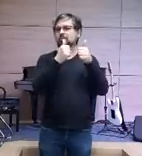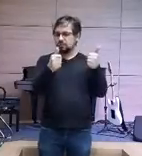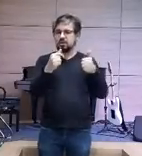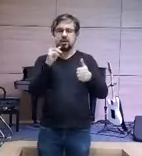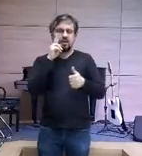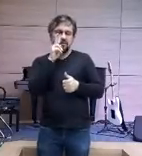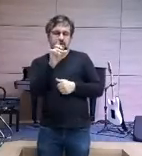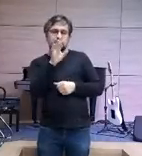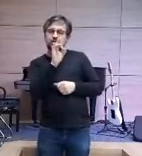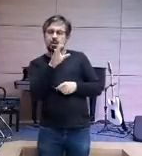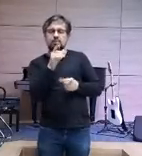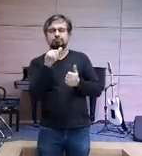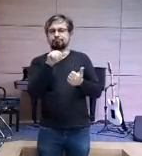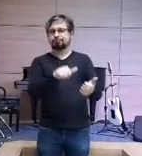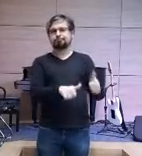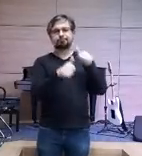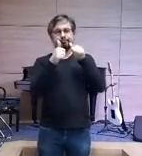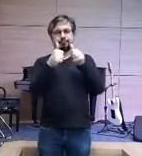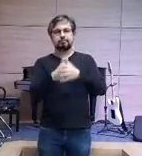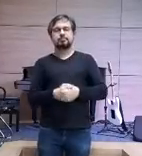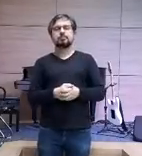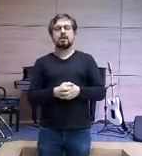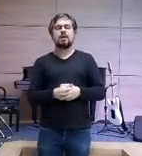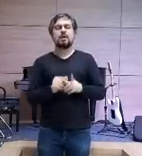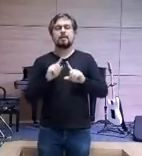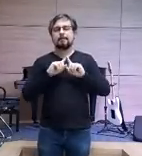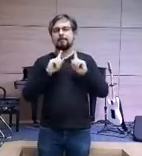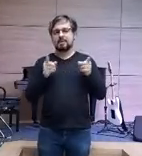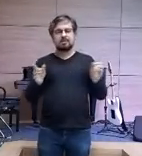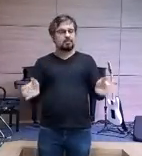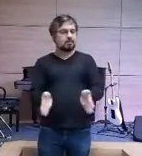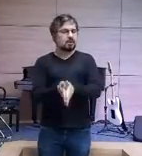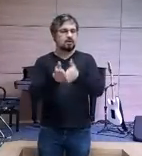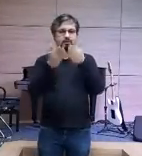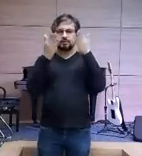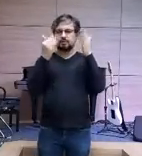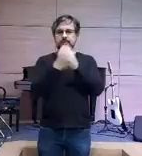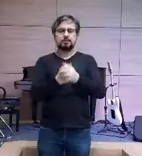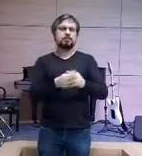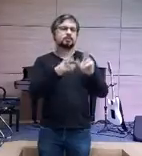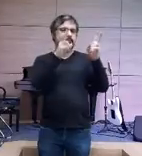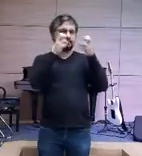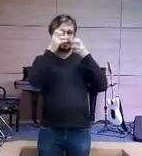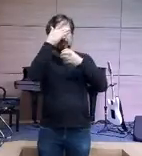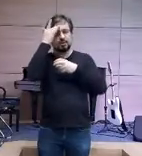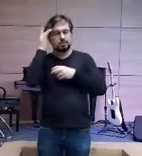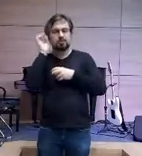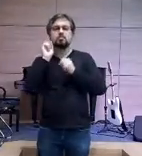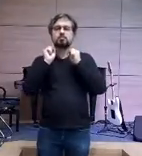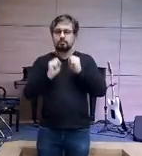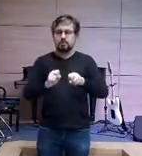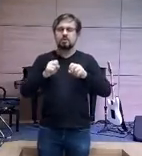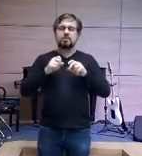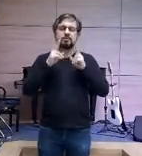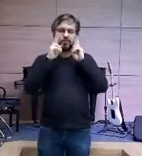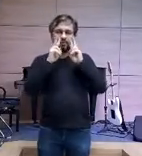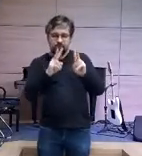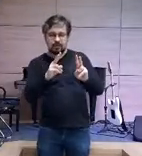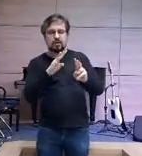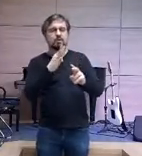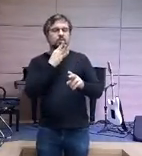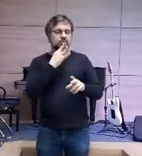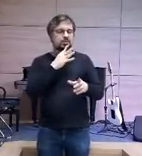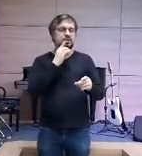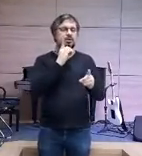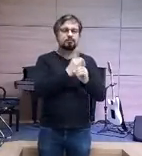você só vê o momento do ato do que tá acontecendo mas é tão maravilhoso aqueles que você pode acompanhar